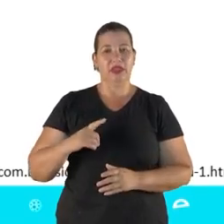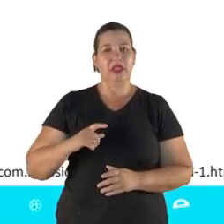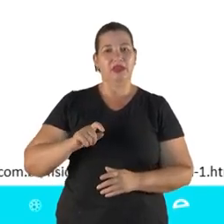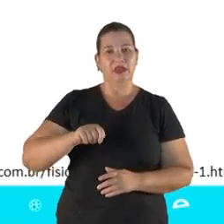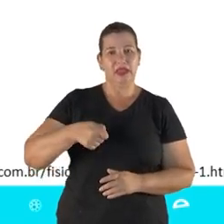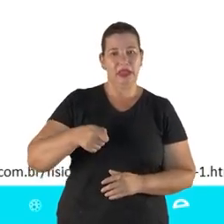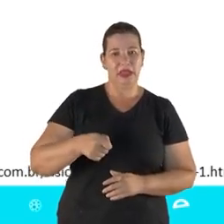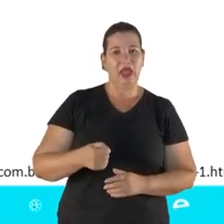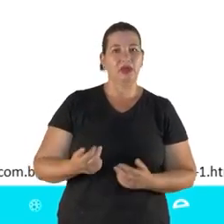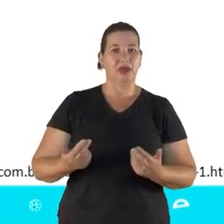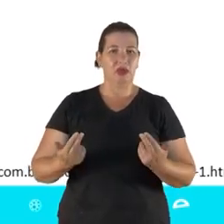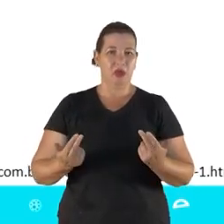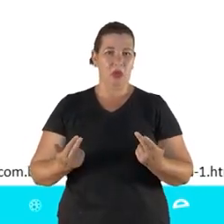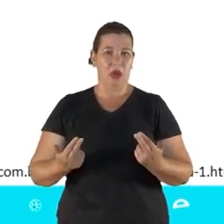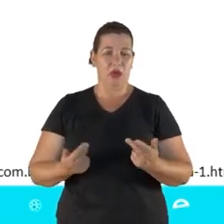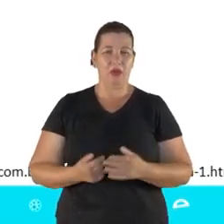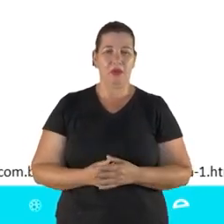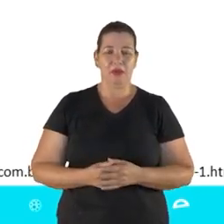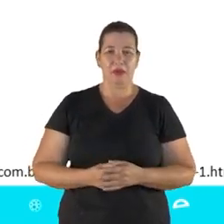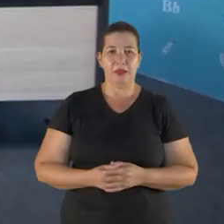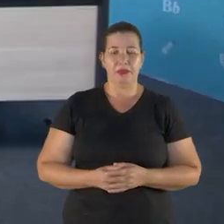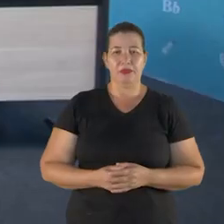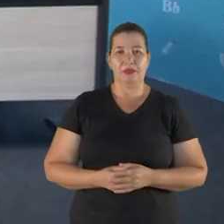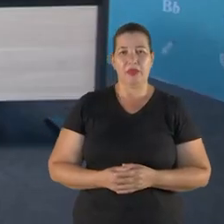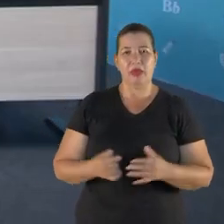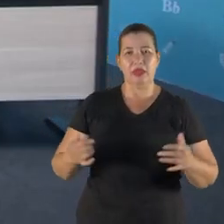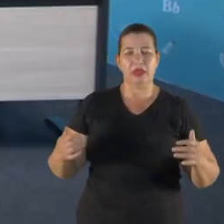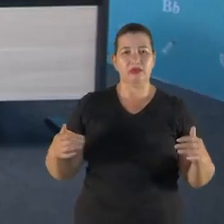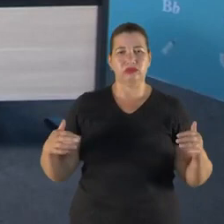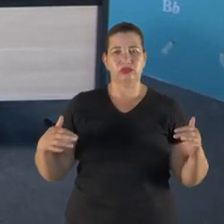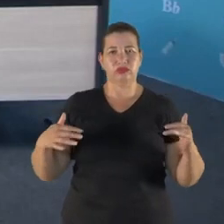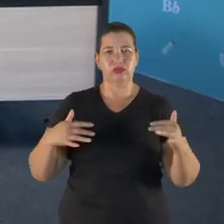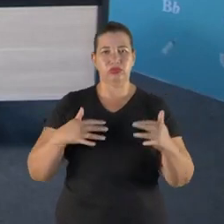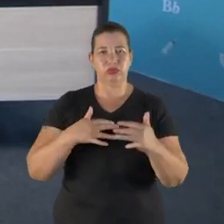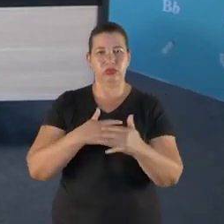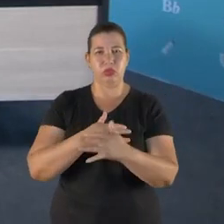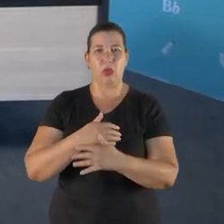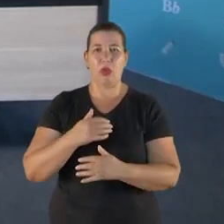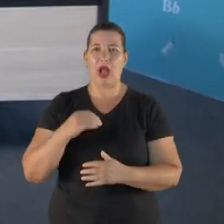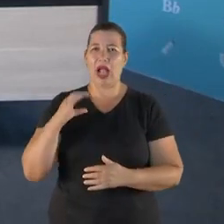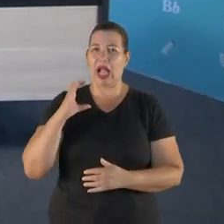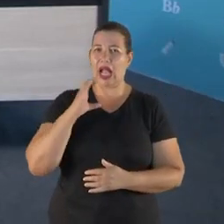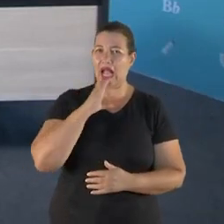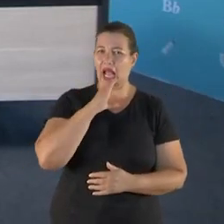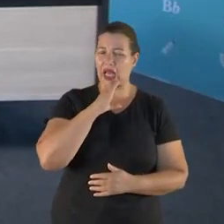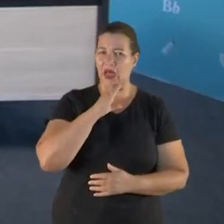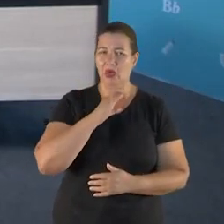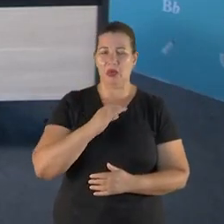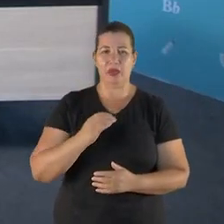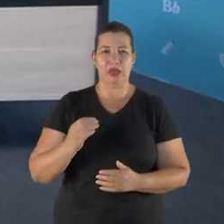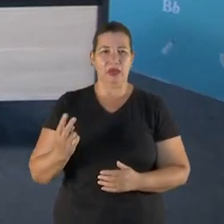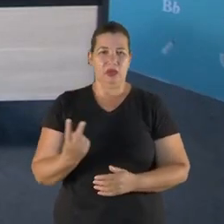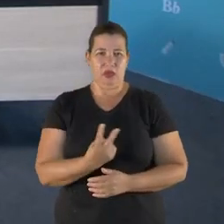isso que nós usamos o sinal de igualdade. A transferência de calor entre os